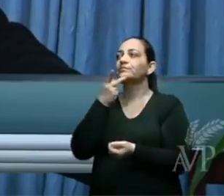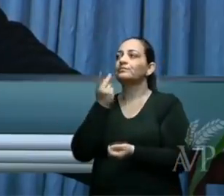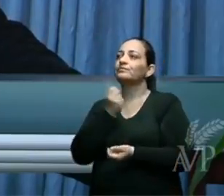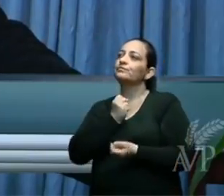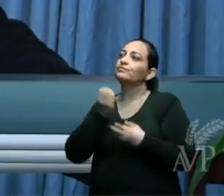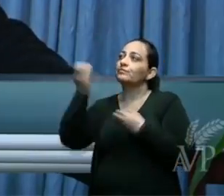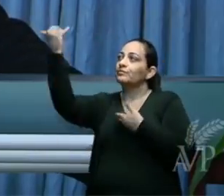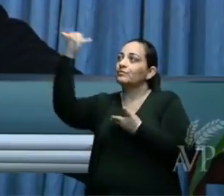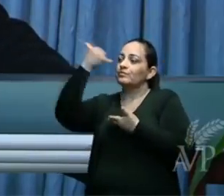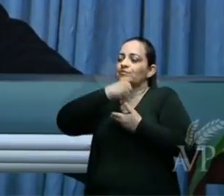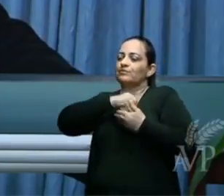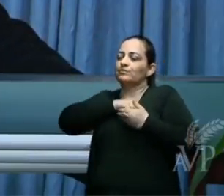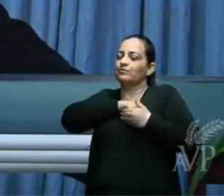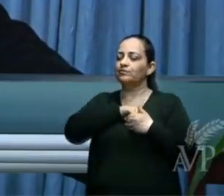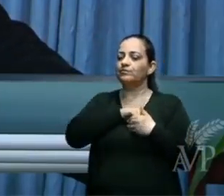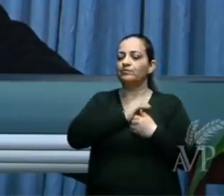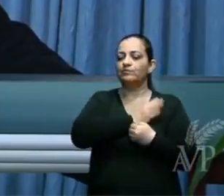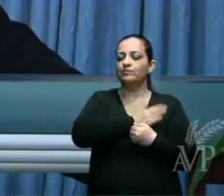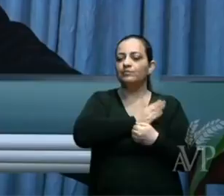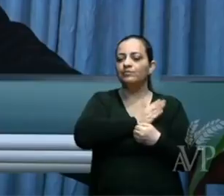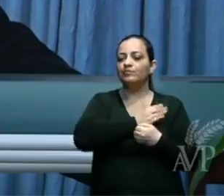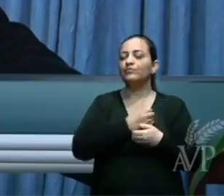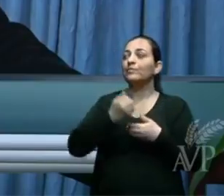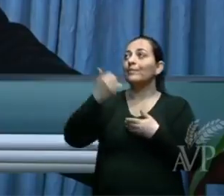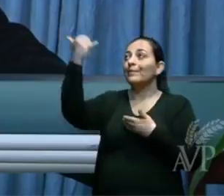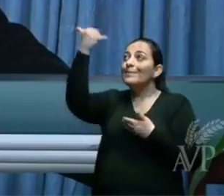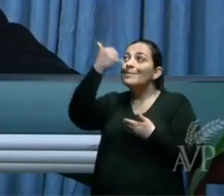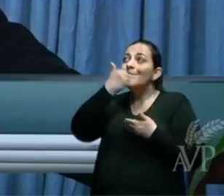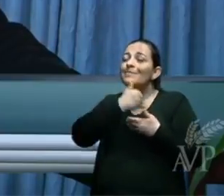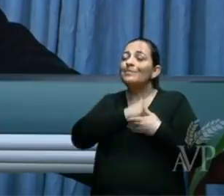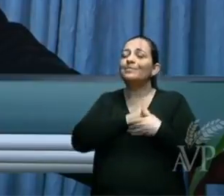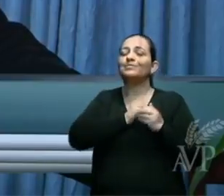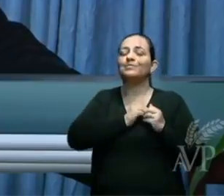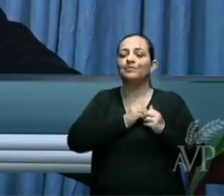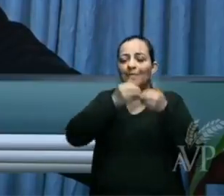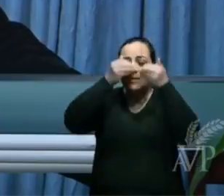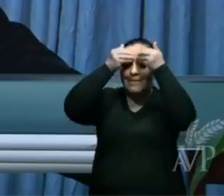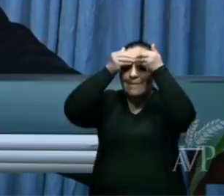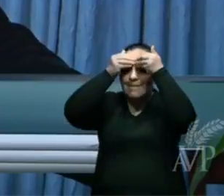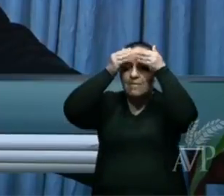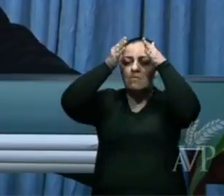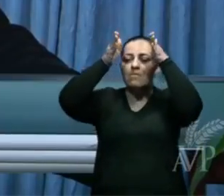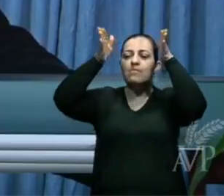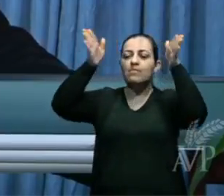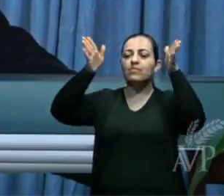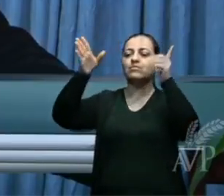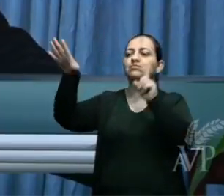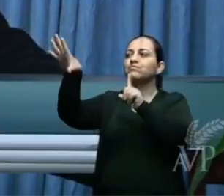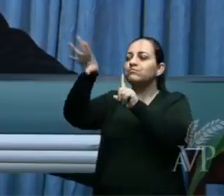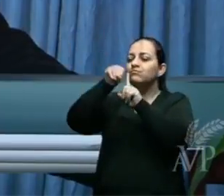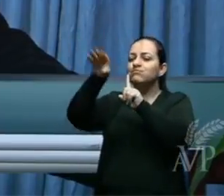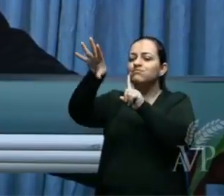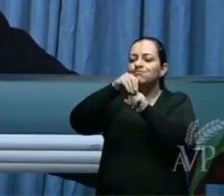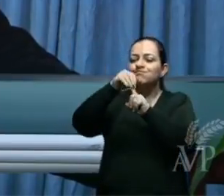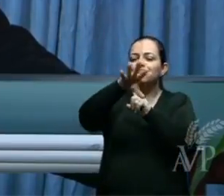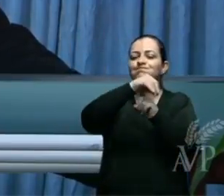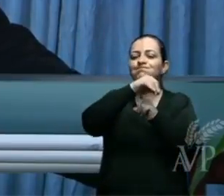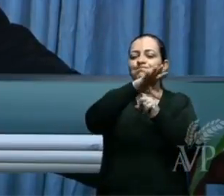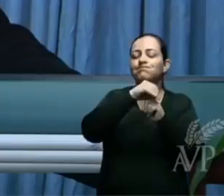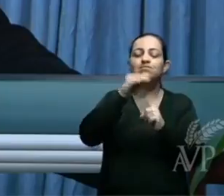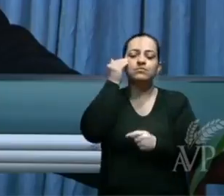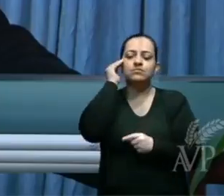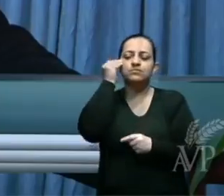corações fala senhor abre o nosso entendimento para